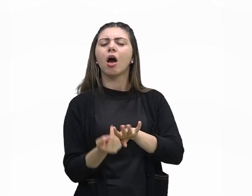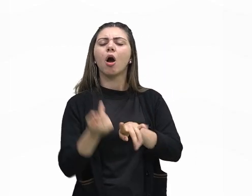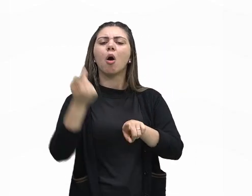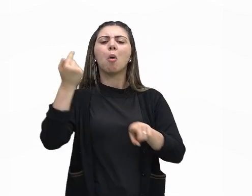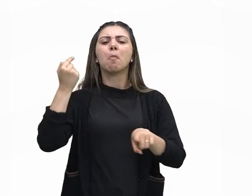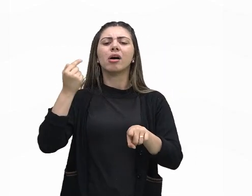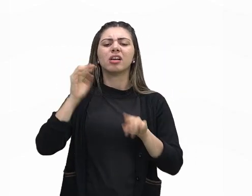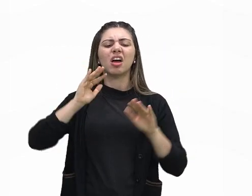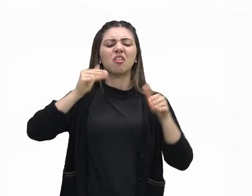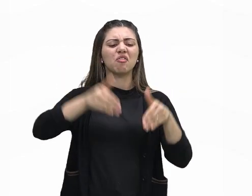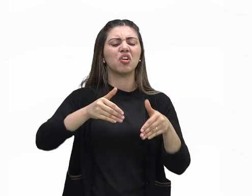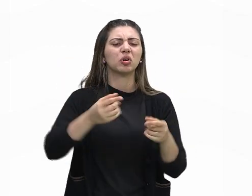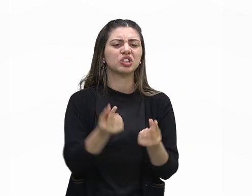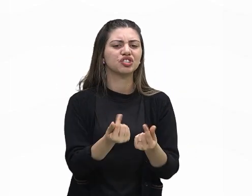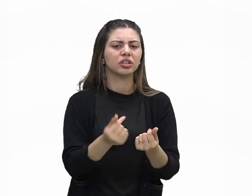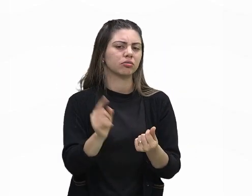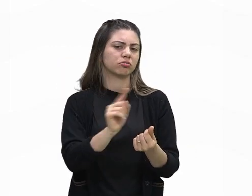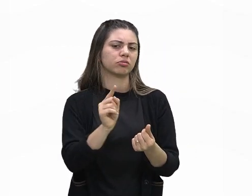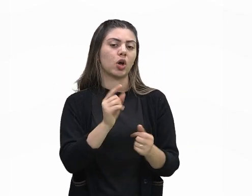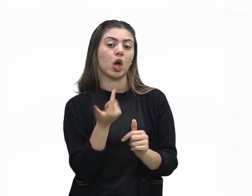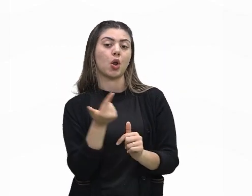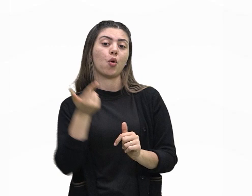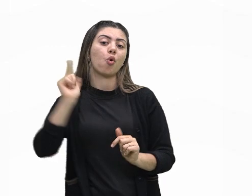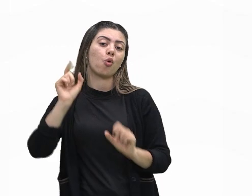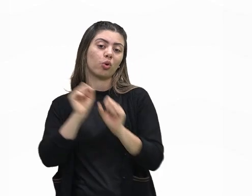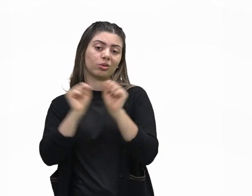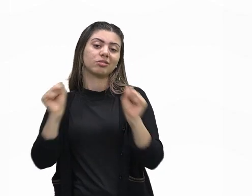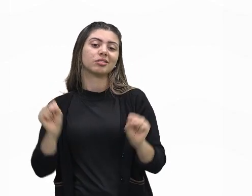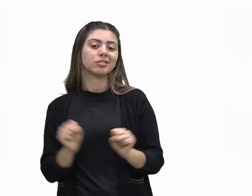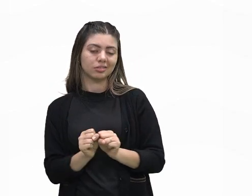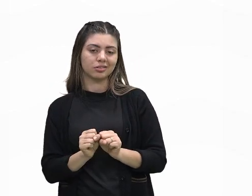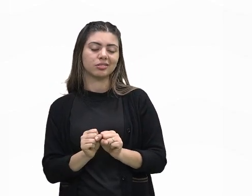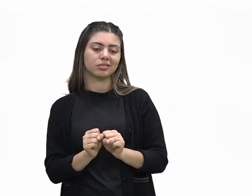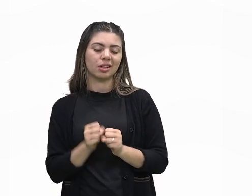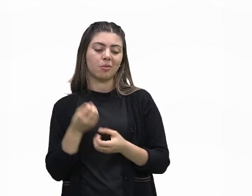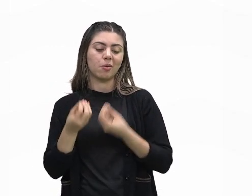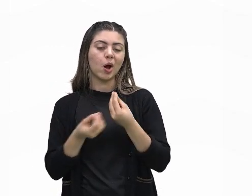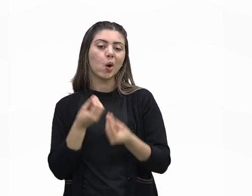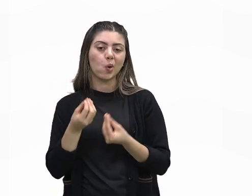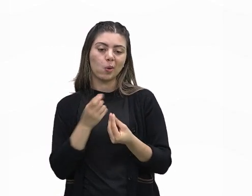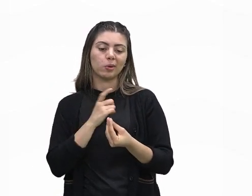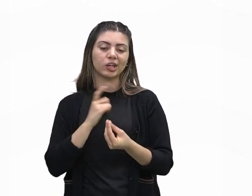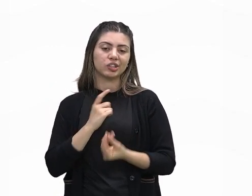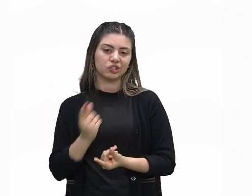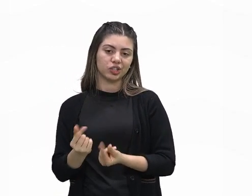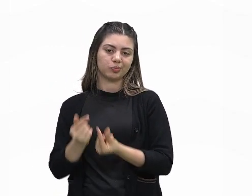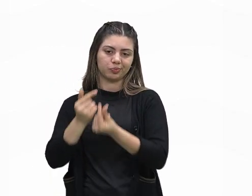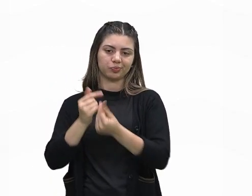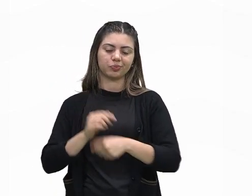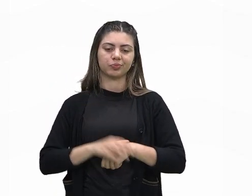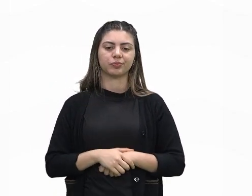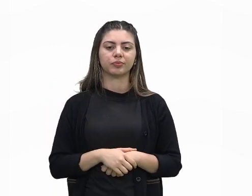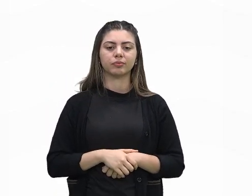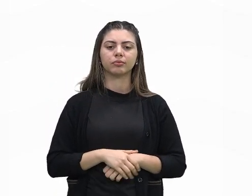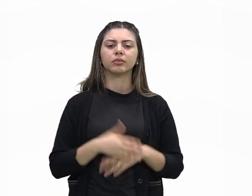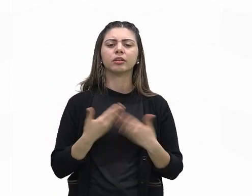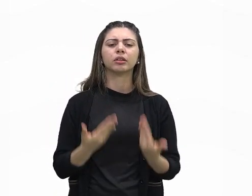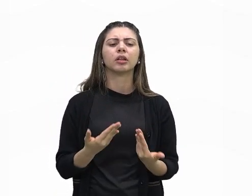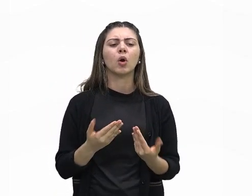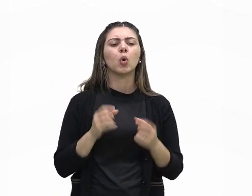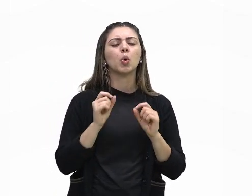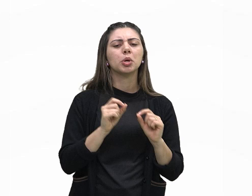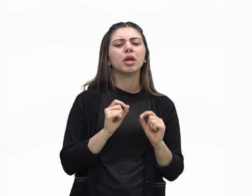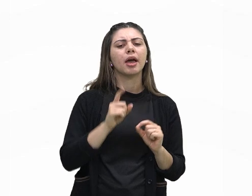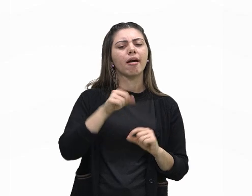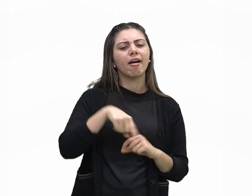era o dinheiro, era outro sistema, era outra forma de acumulação de riquezas. Então, o que é o lucro? O